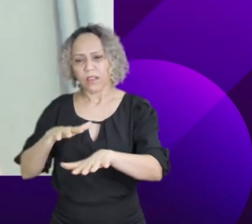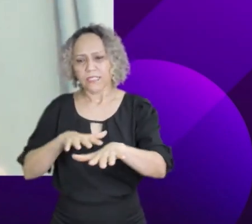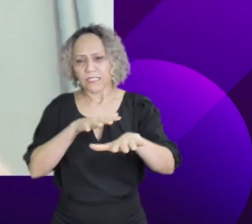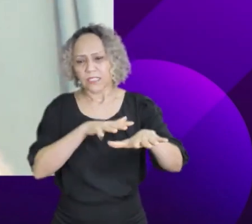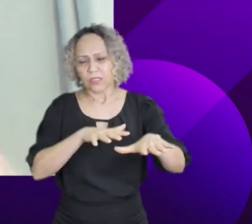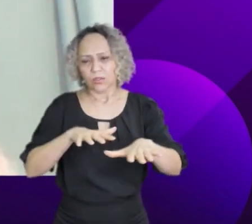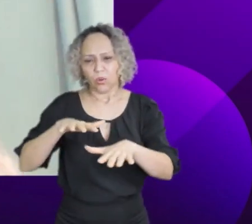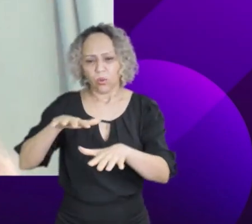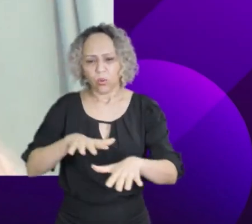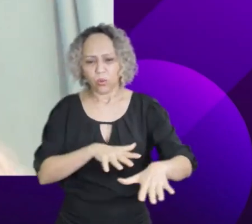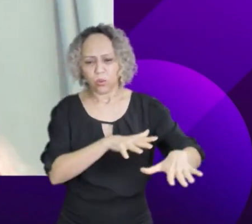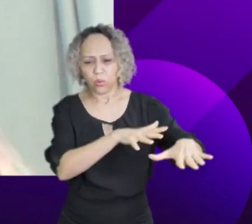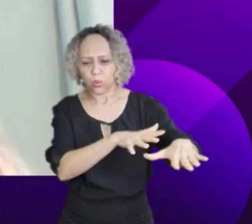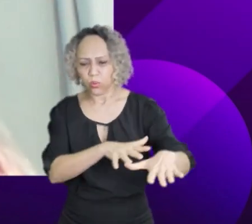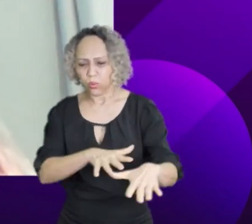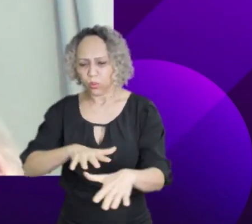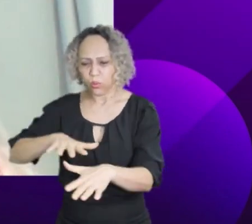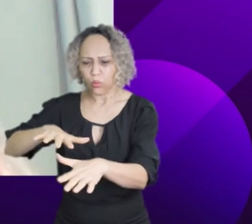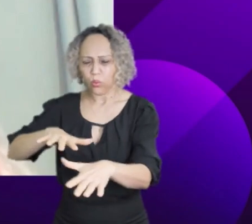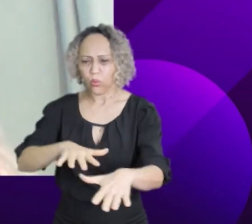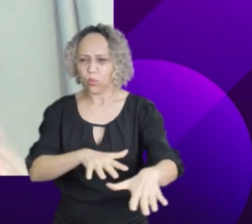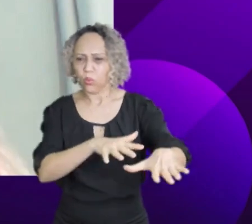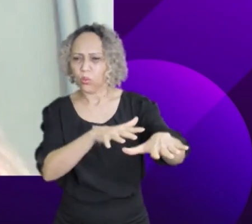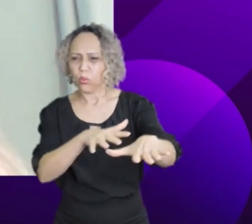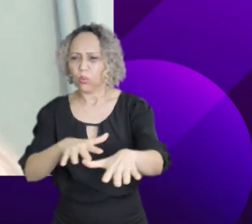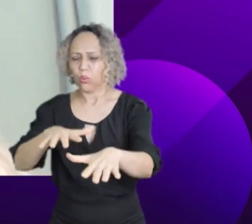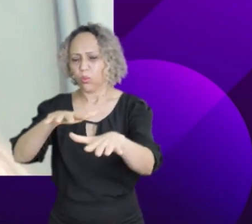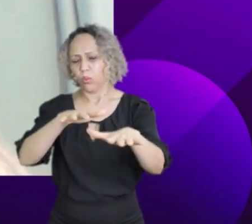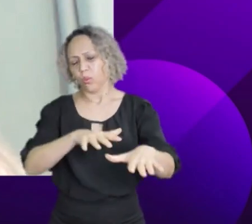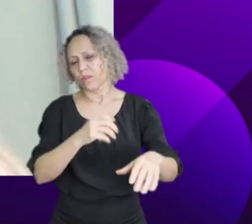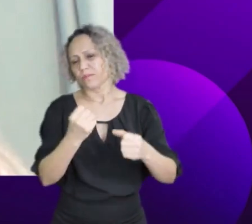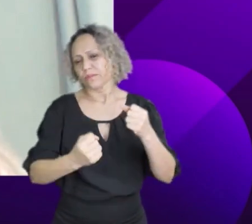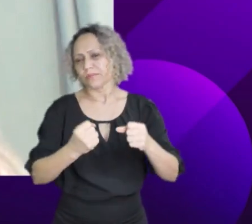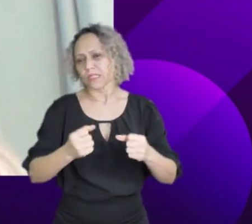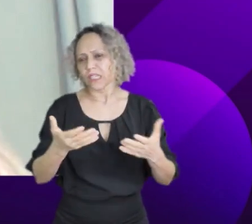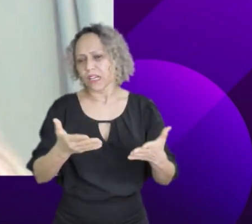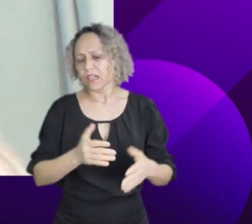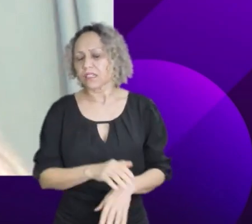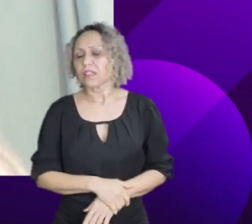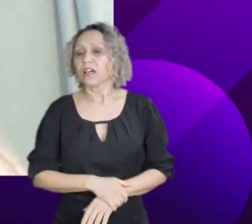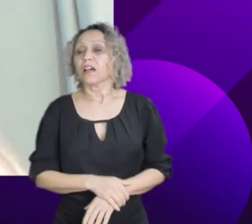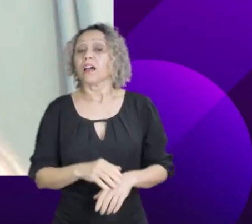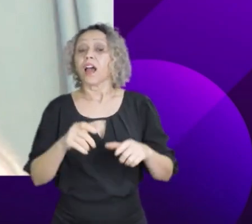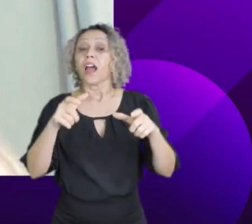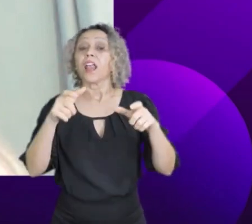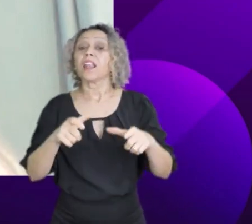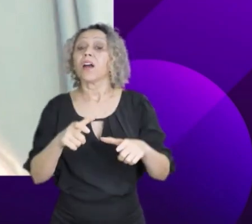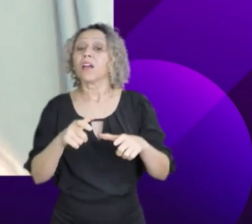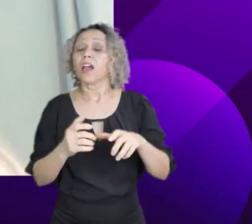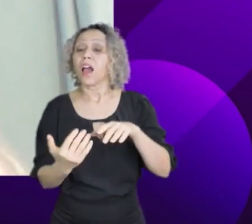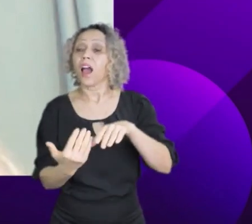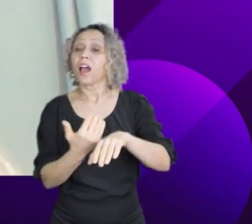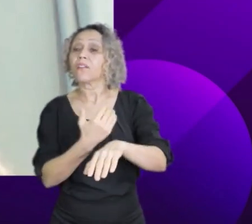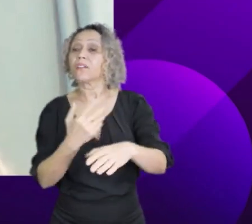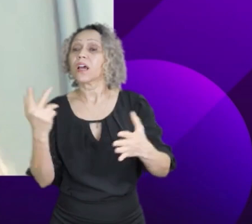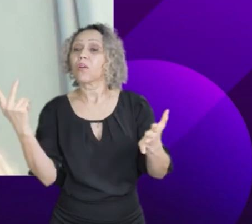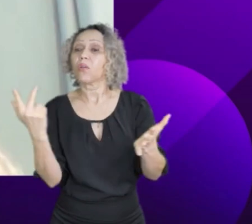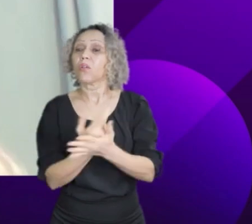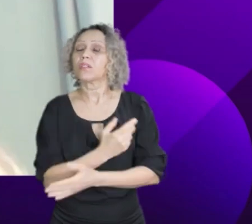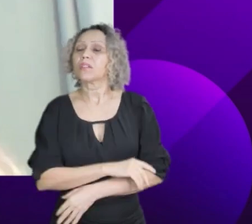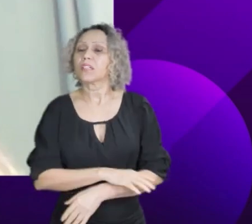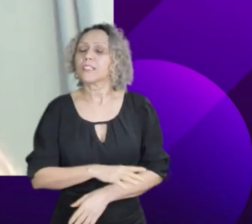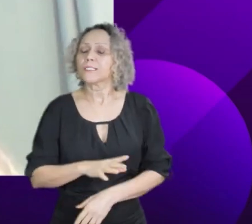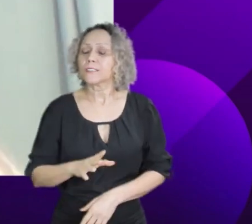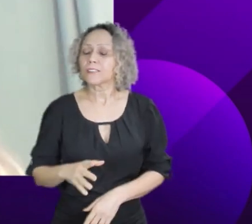né? Disputando o espaço. E elas são exatamente as vias onde acontece a maior parte